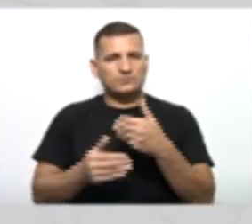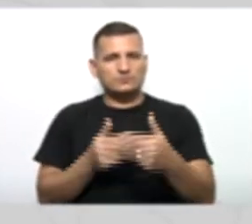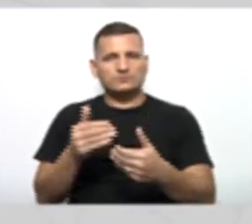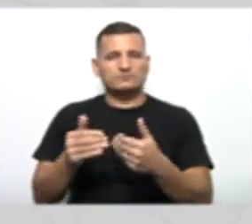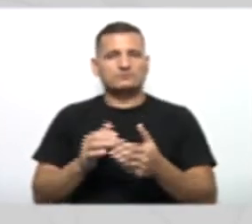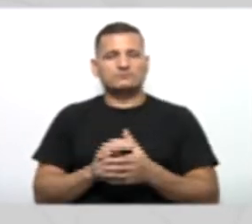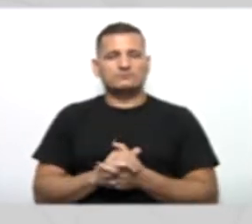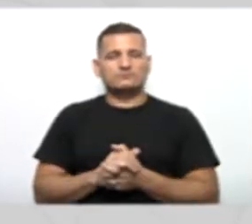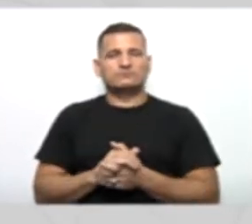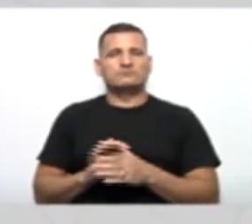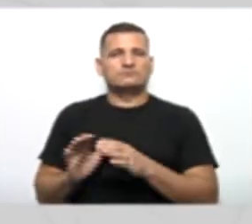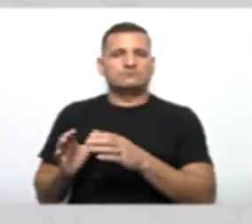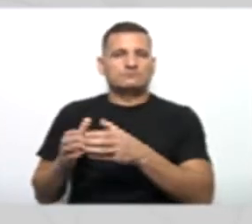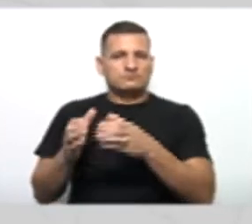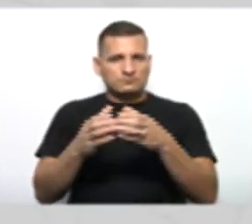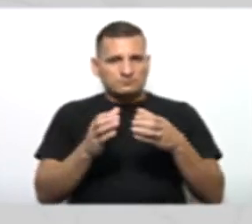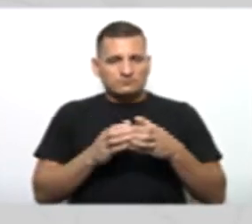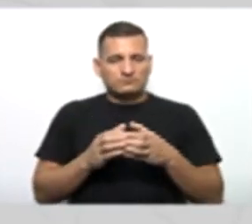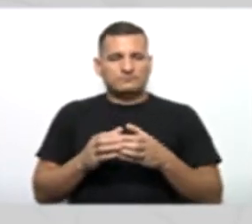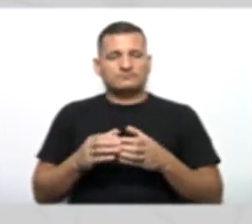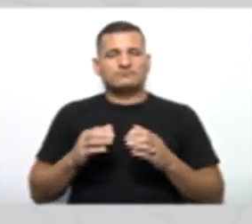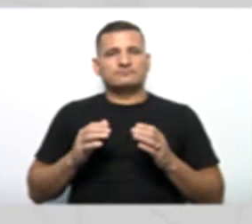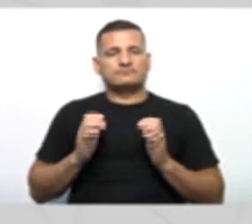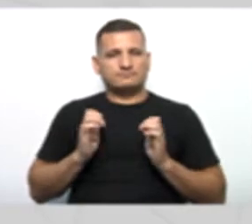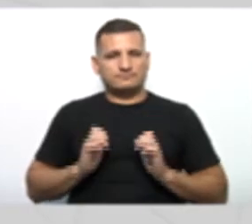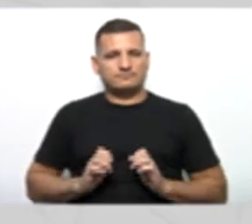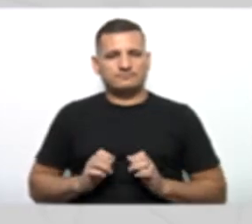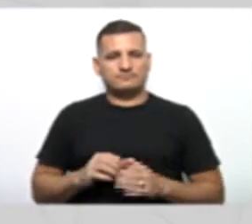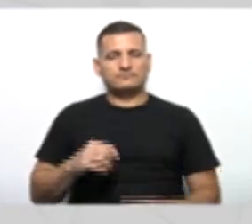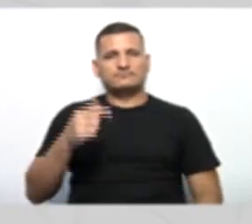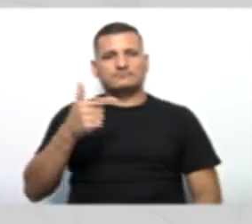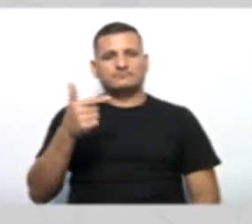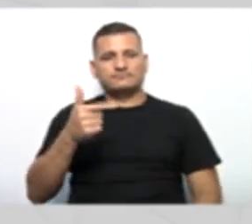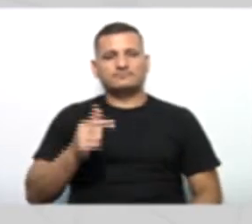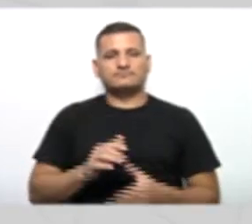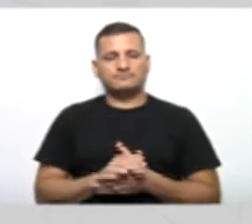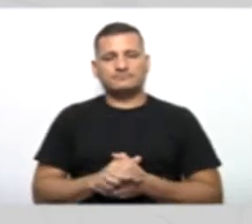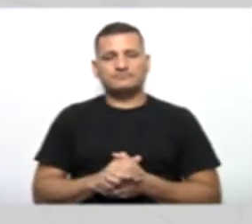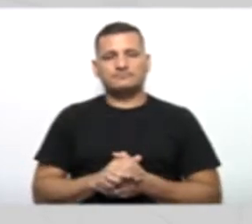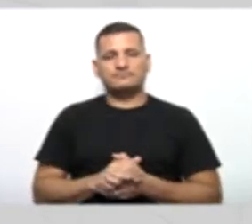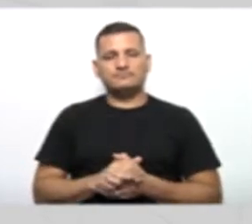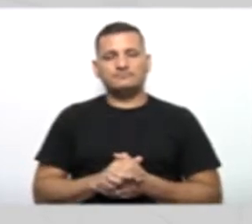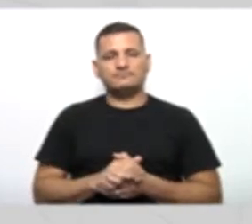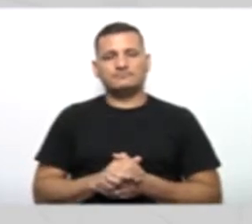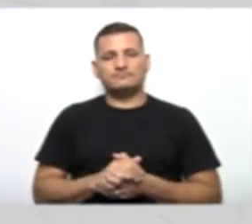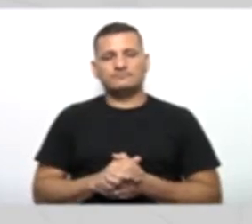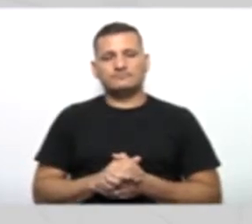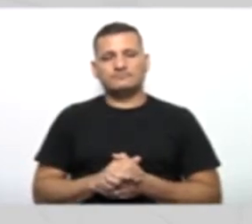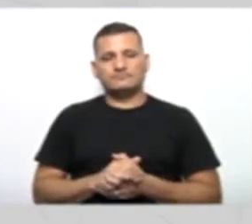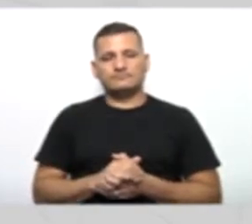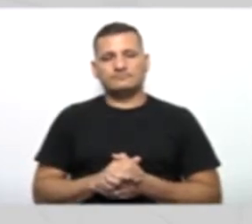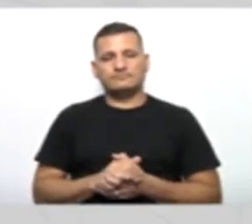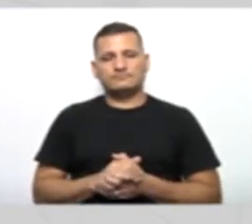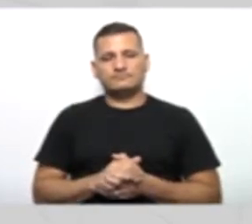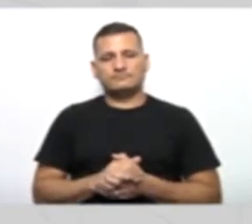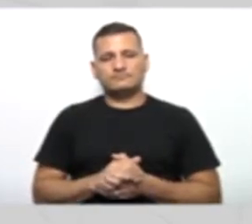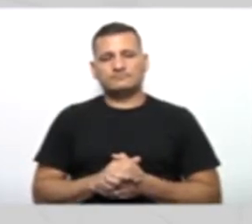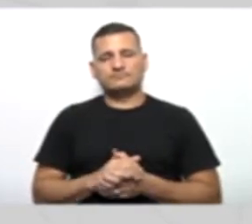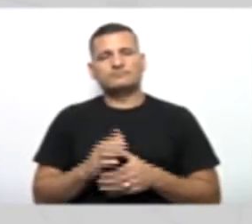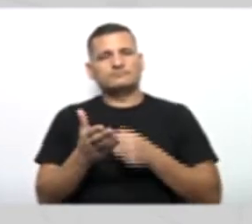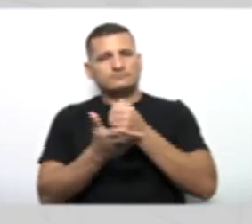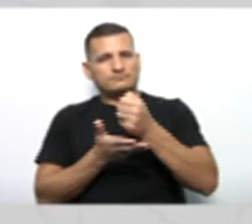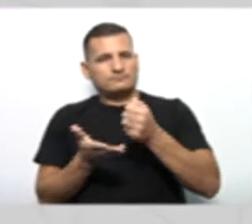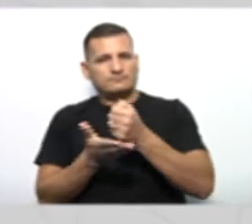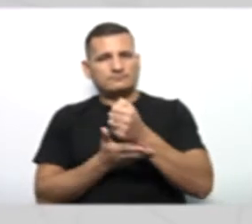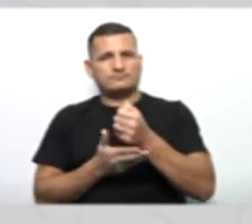construção coletiva do código de ética segundo os princípios éticos e tem que definir quais são os princípios